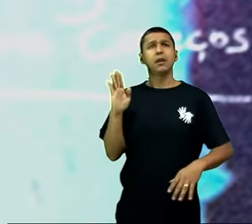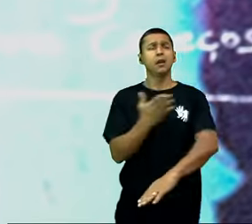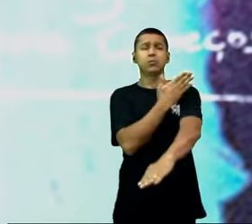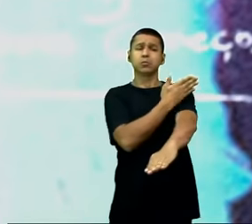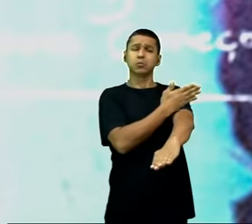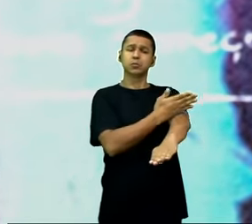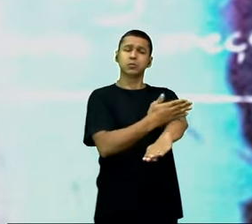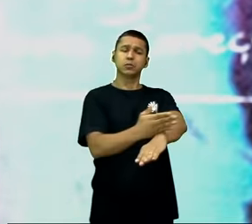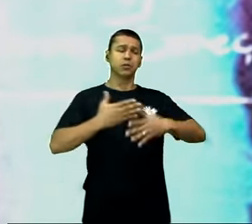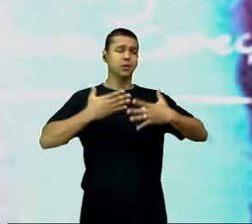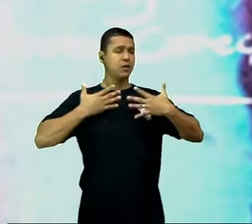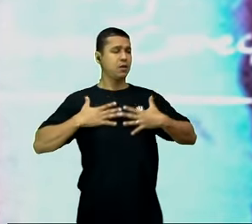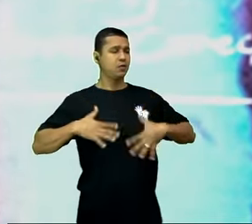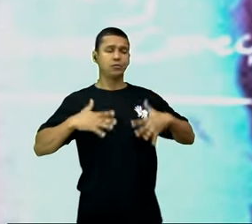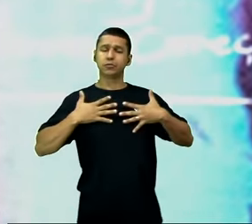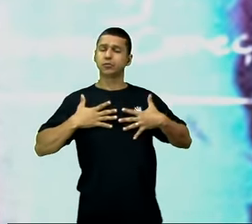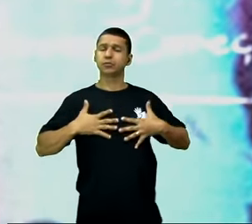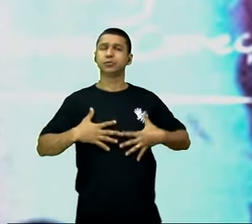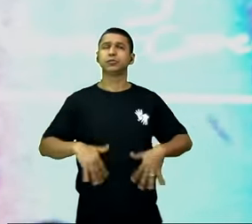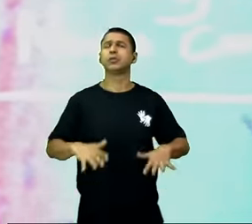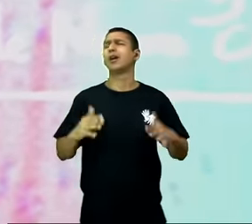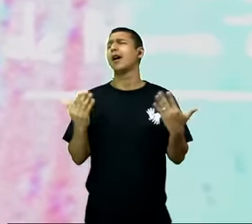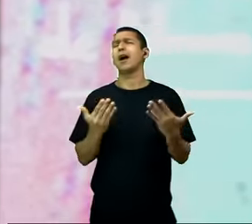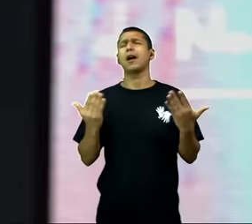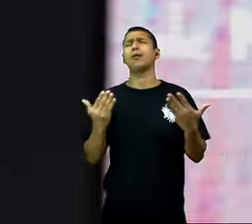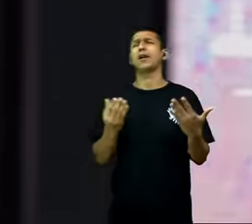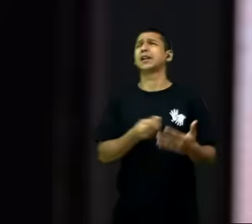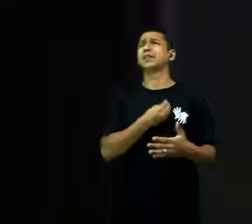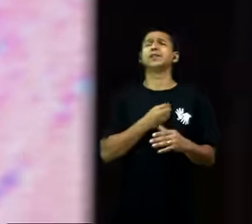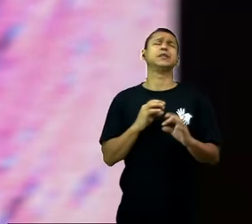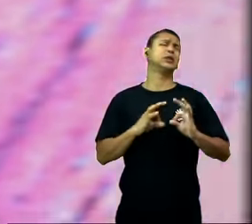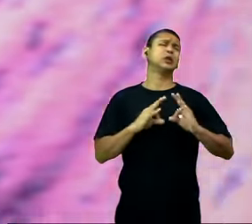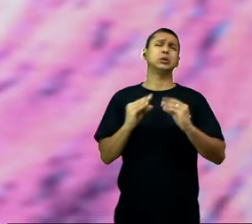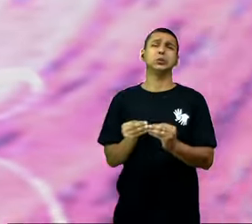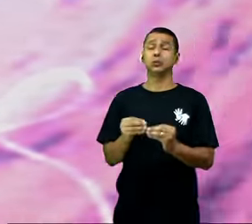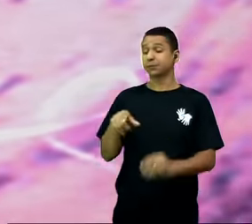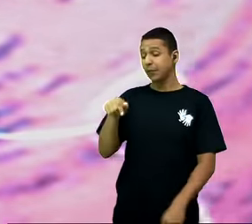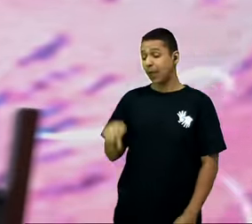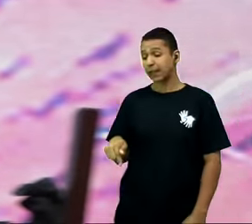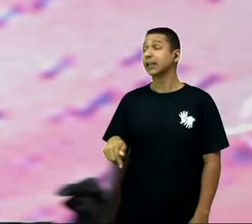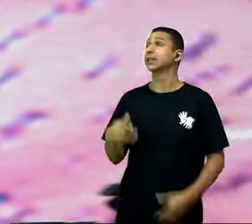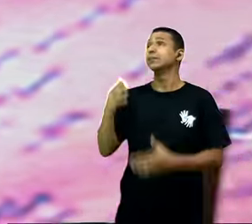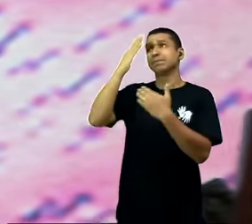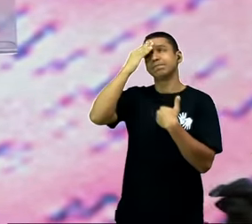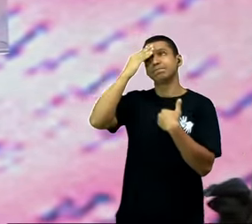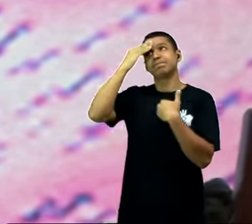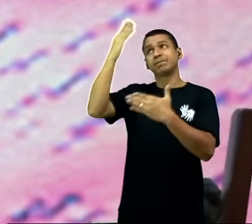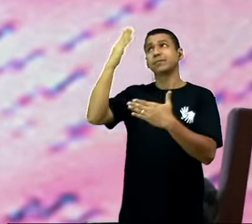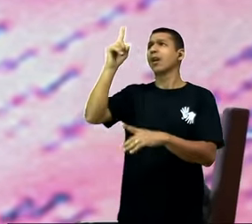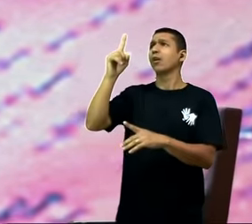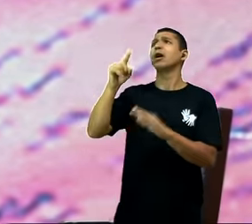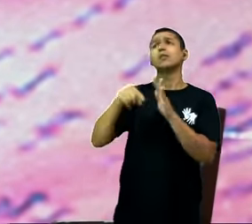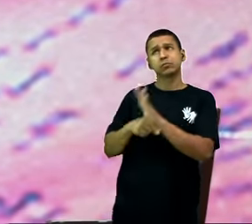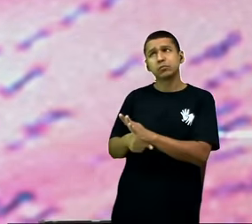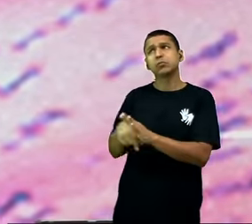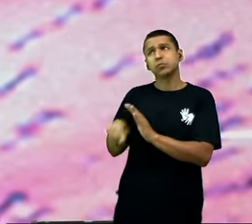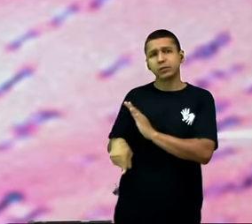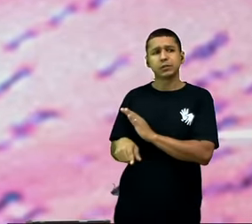ele fica tranquilo. Ai, graças a Deus, acho que agora tudo que eu tinha para viver, vivi. O menino está aqui, Senhor, obrigado pelo que o Senhor me deu, agora cuida, viu, Senhor?